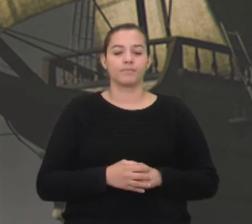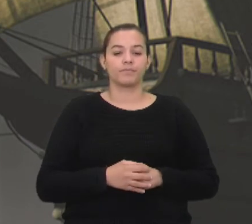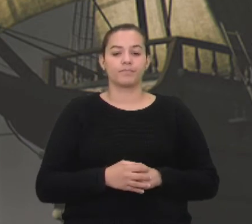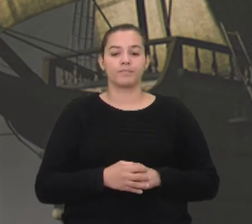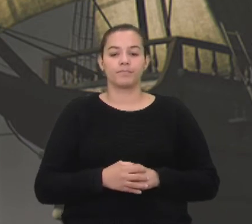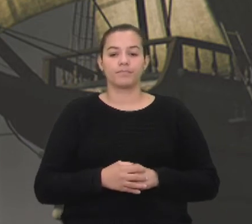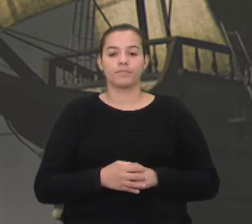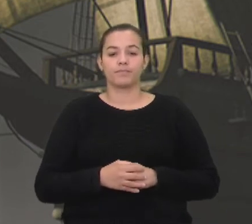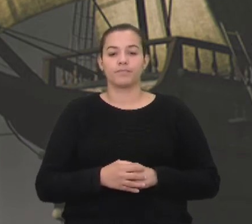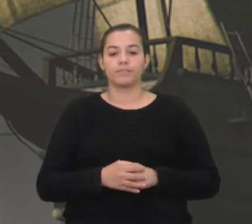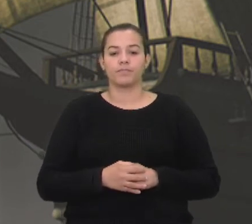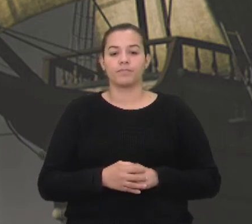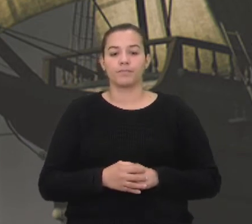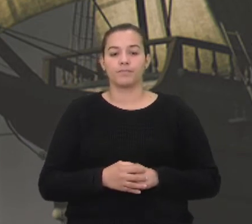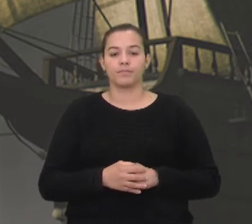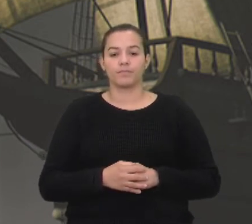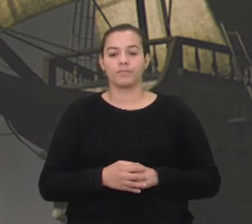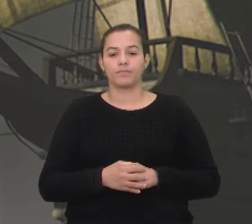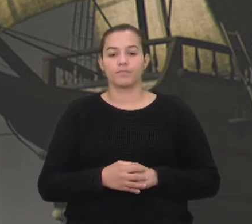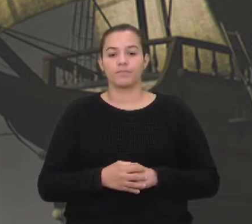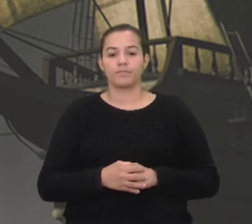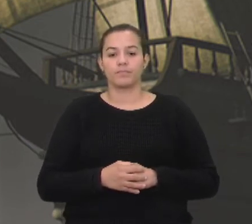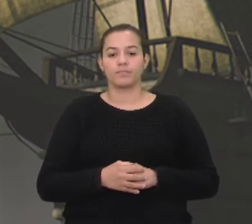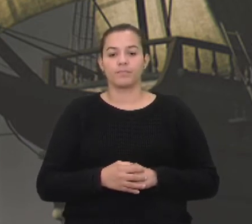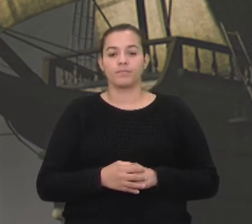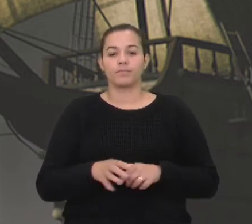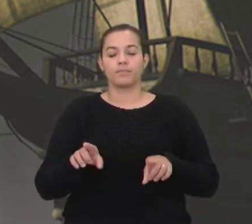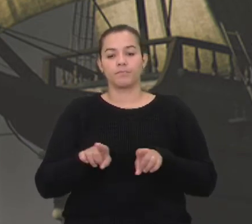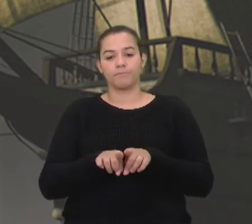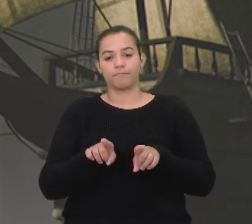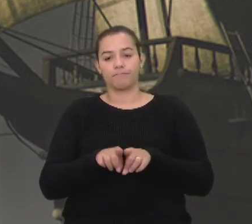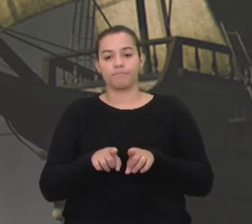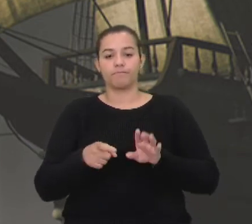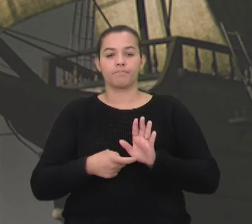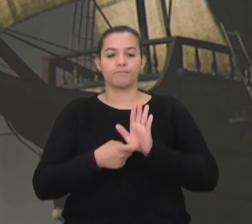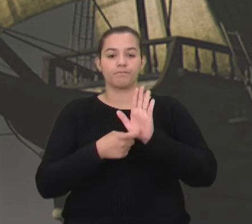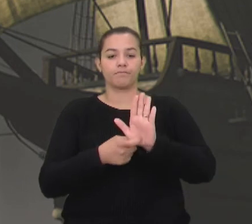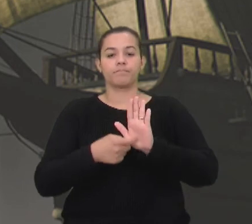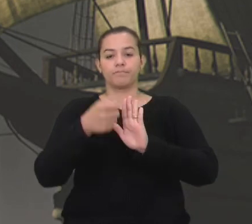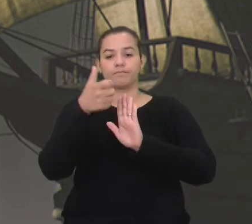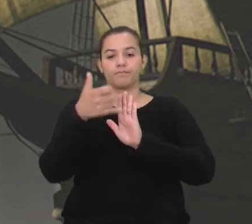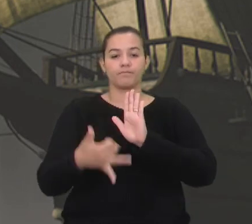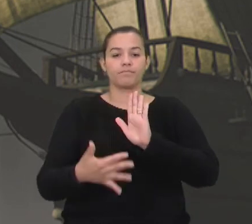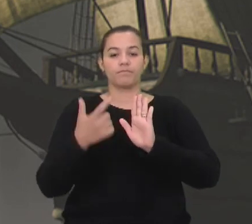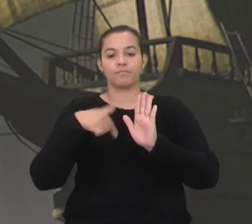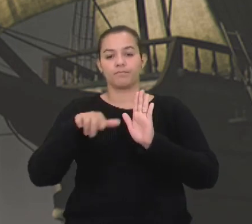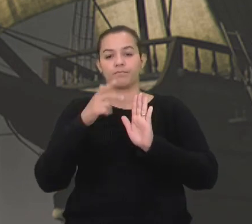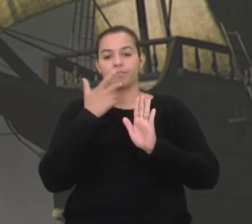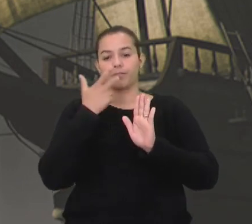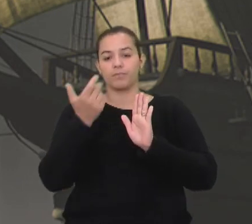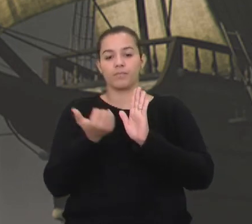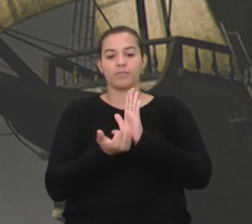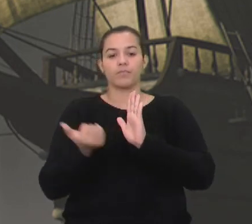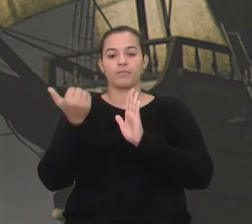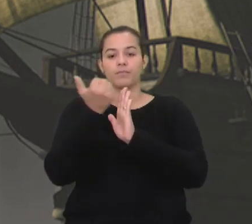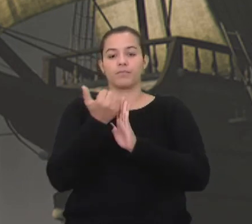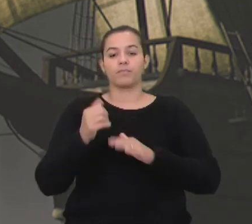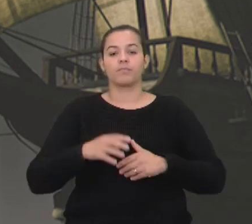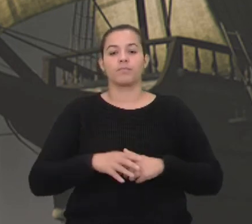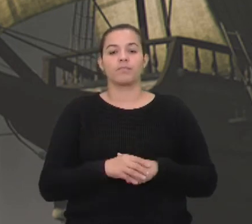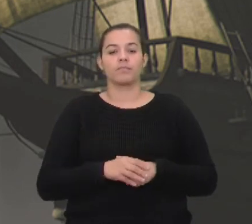pessoal, a gente tem aí também para falar um pouco mais, né, a respeito,